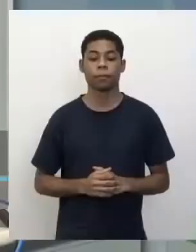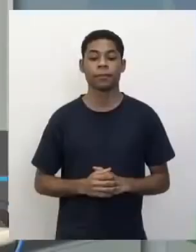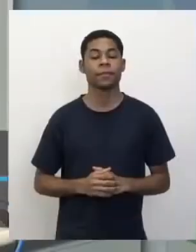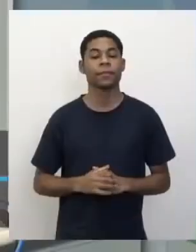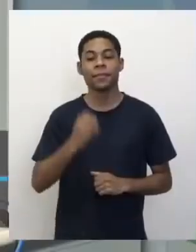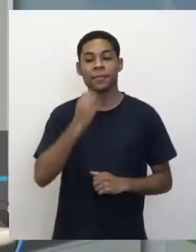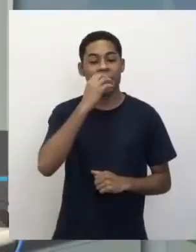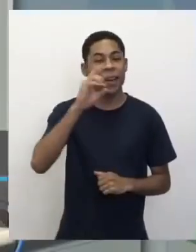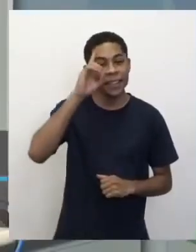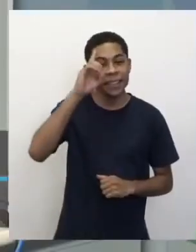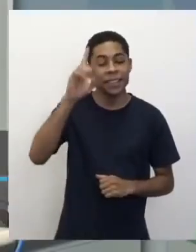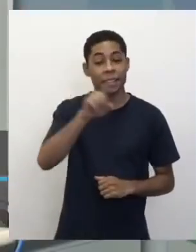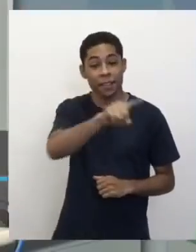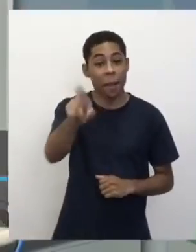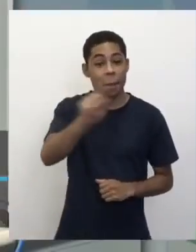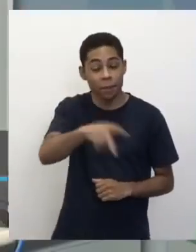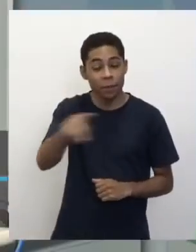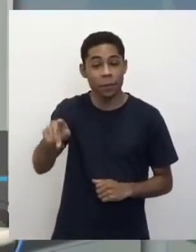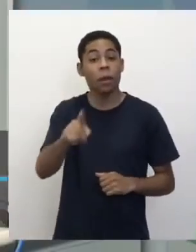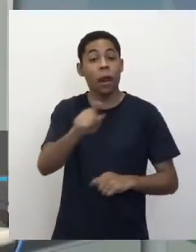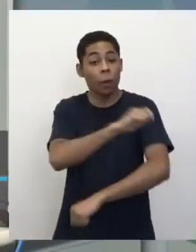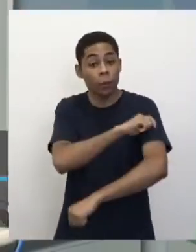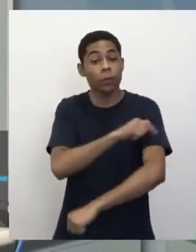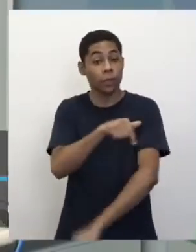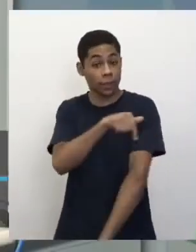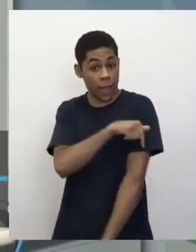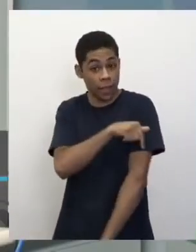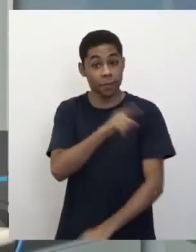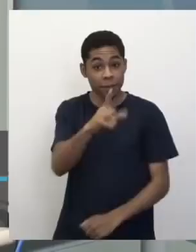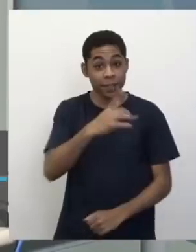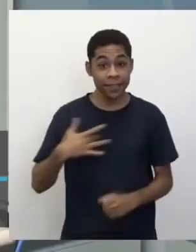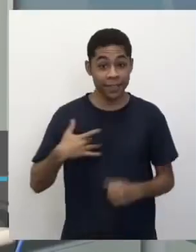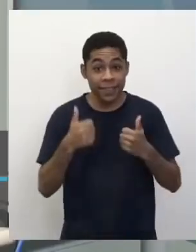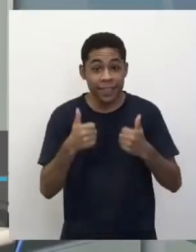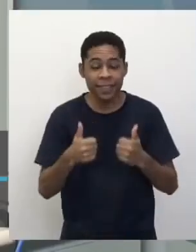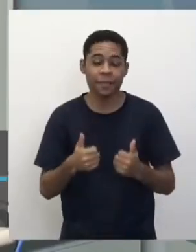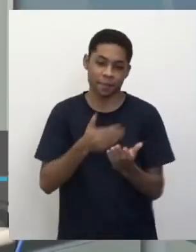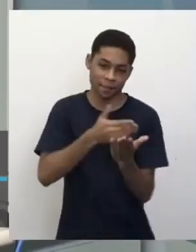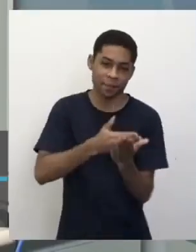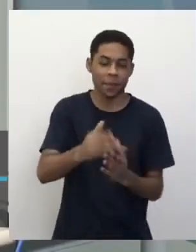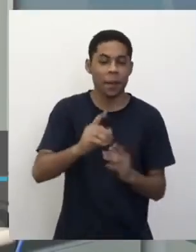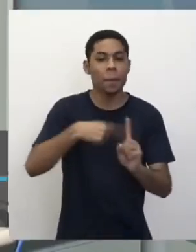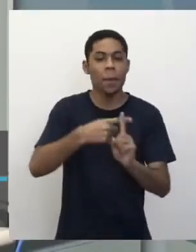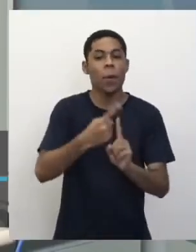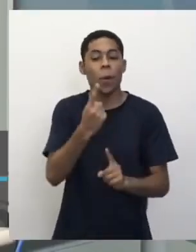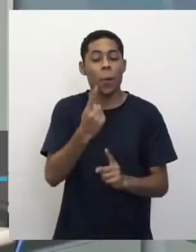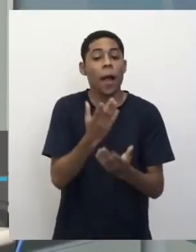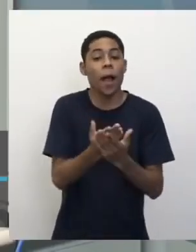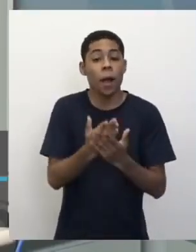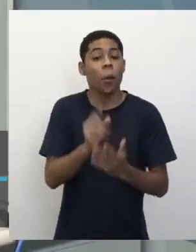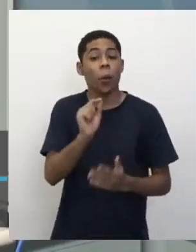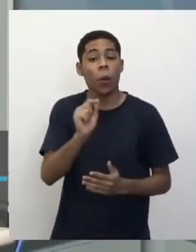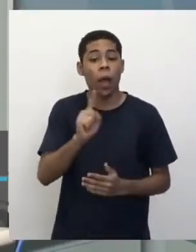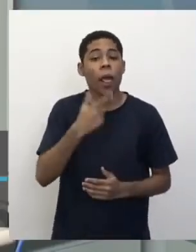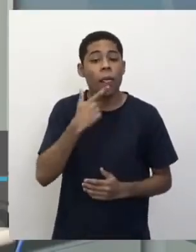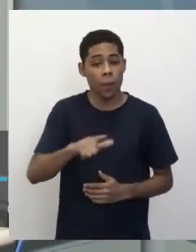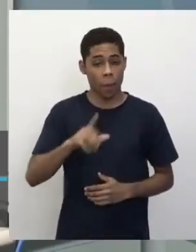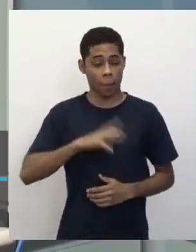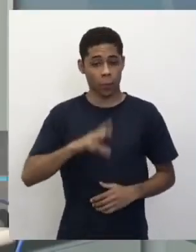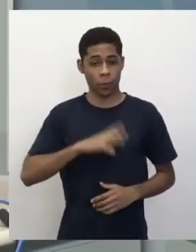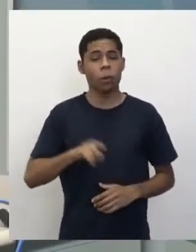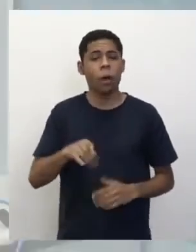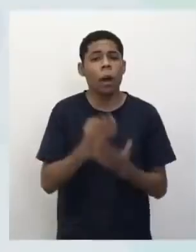Bom dia, professores e alunos do 7º ano, tudo bem com vocês? Começando mais uma aula de língua portuguesa e nossa aula de hoje